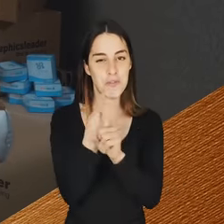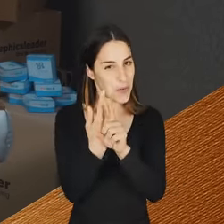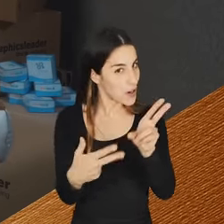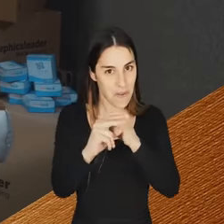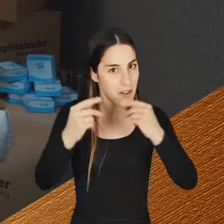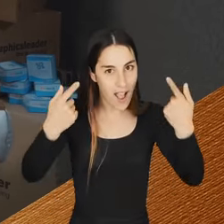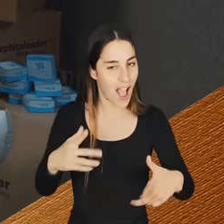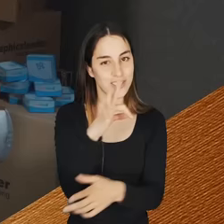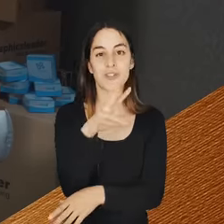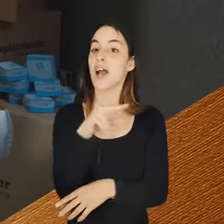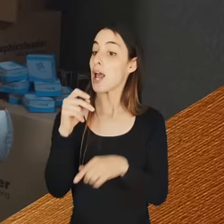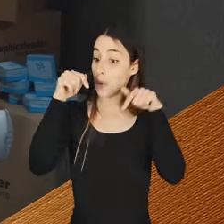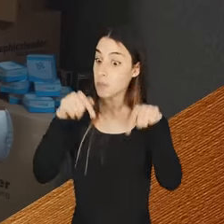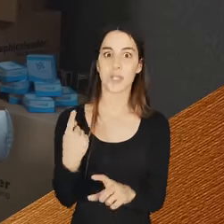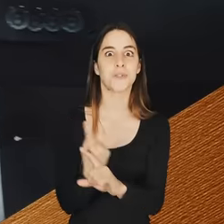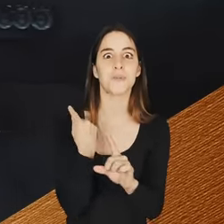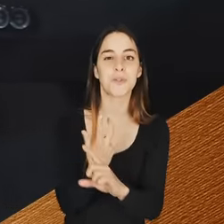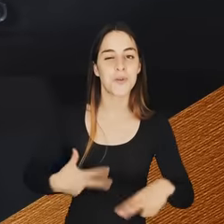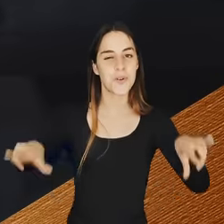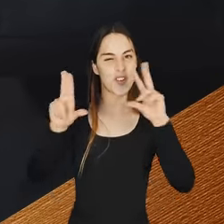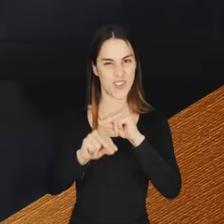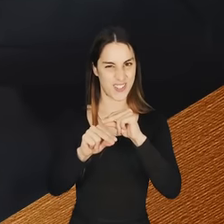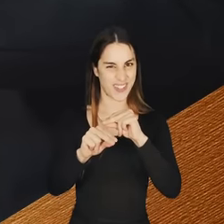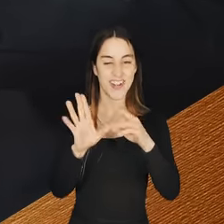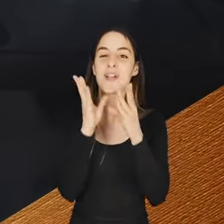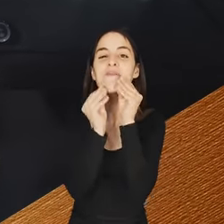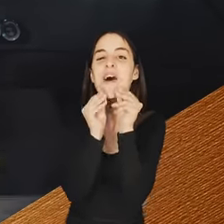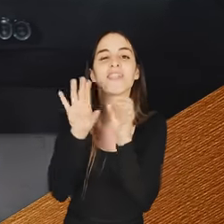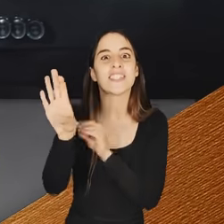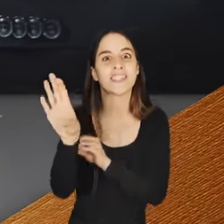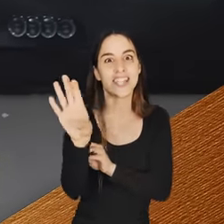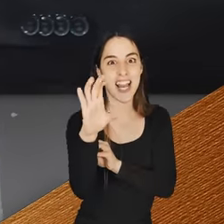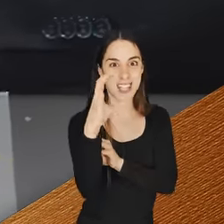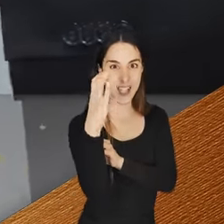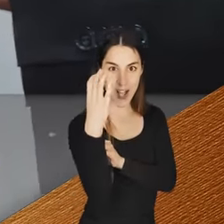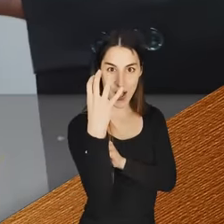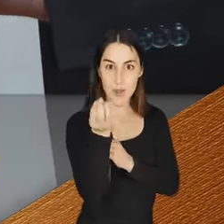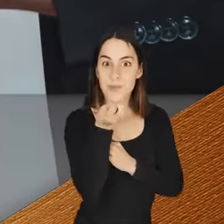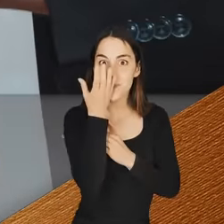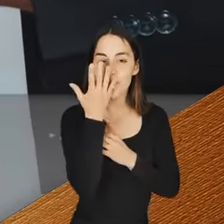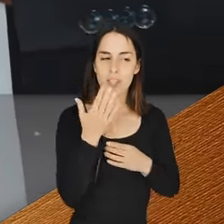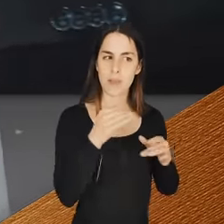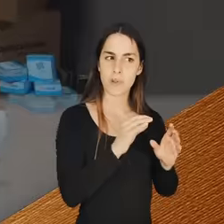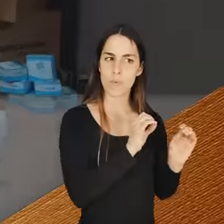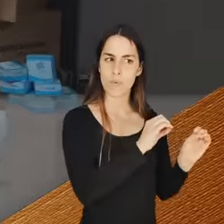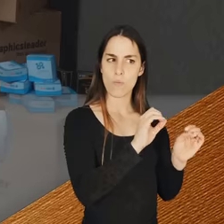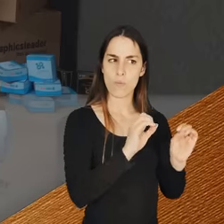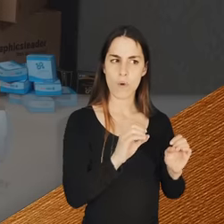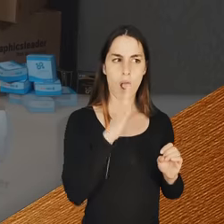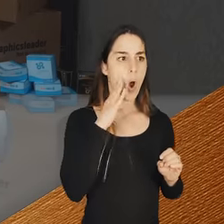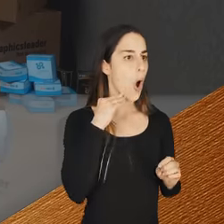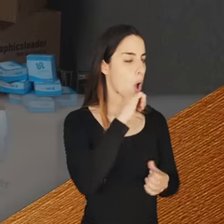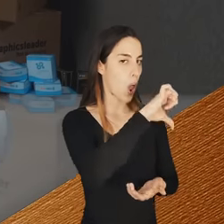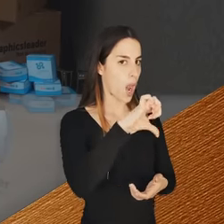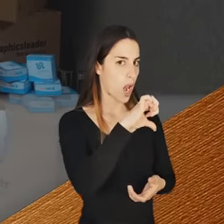o produto novo que nós temos, baba de girassol, Joana. Mas já não existe óleo de girassol? Existe, Joana,